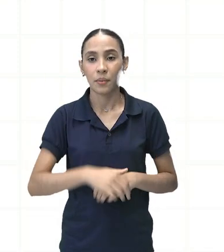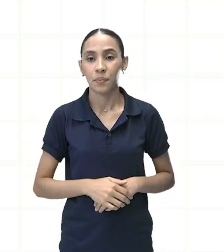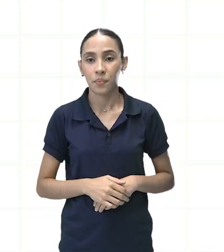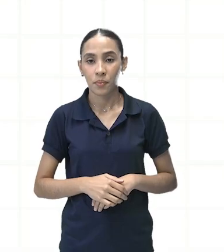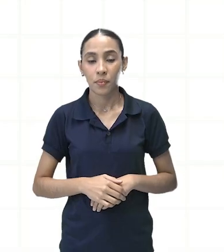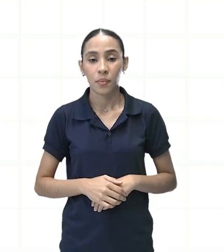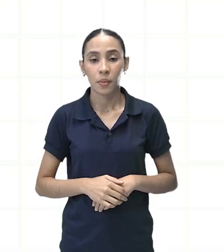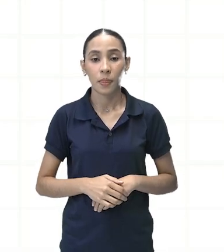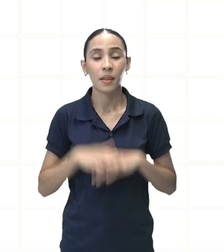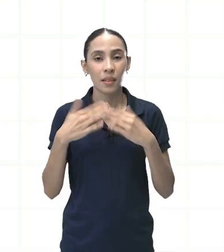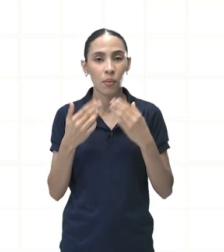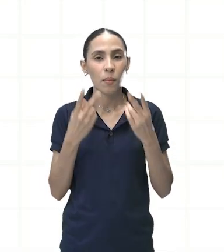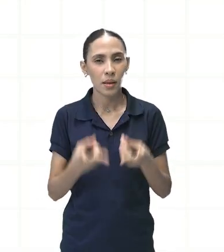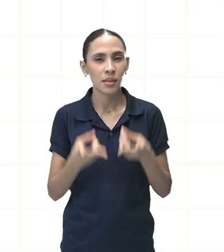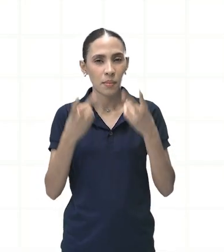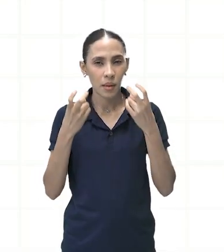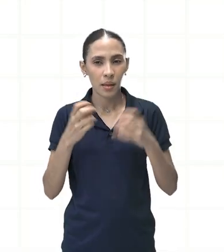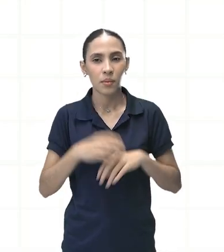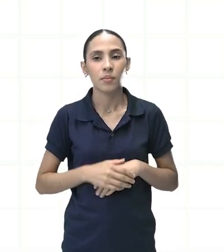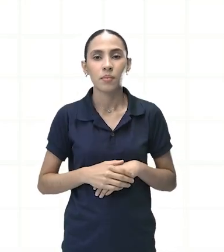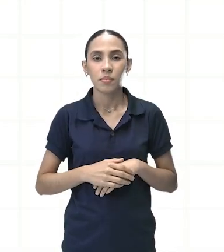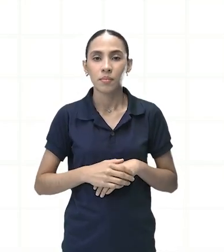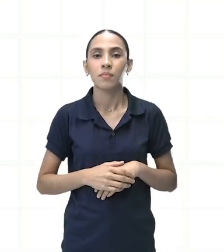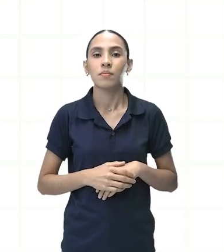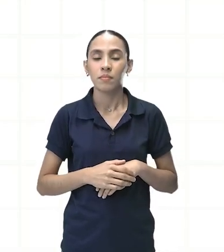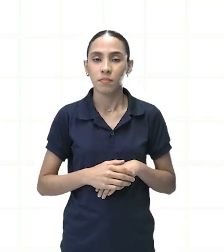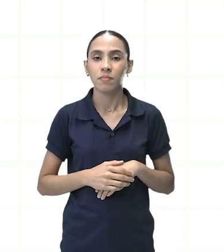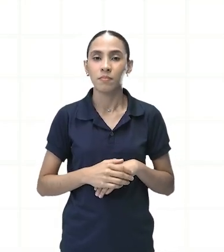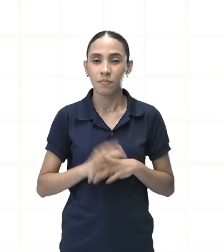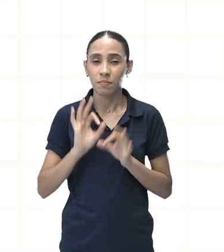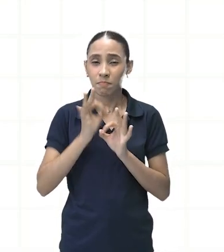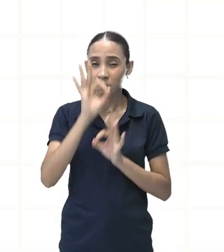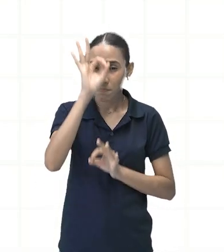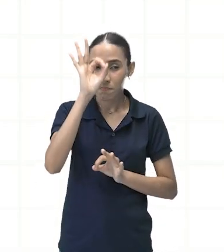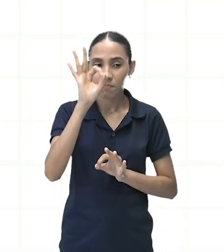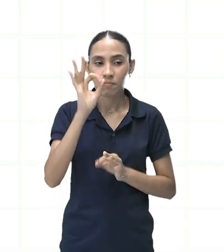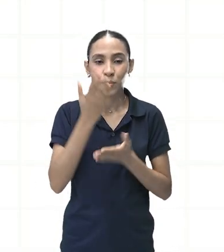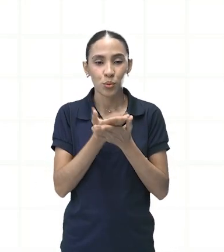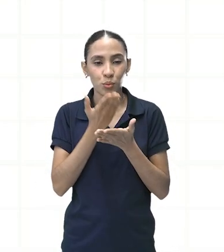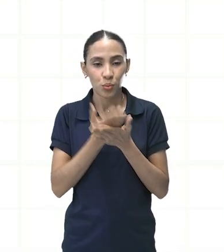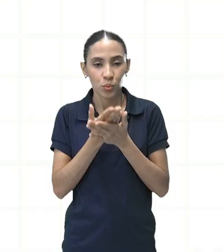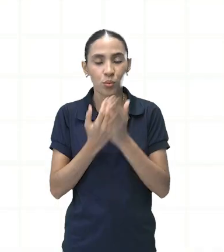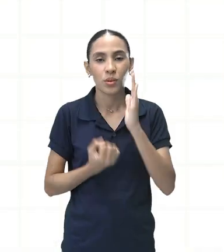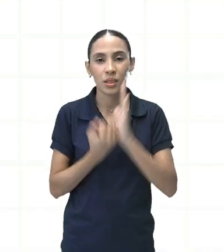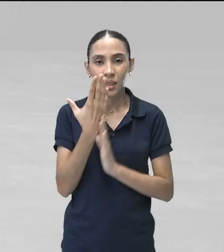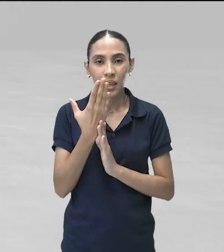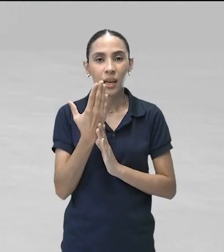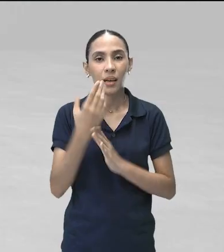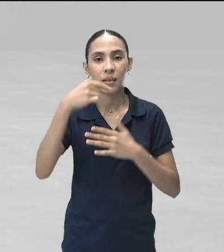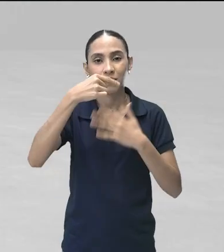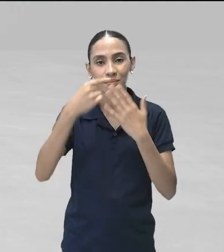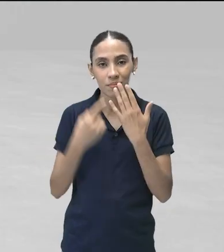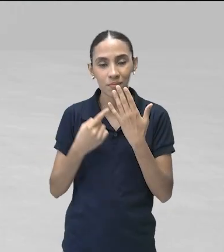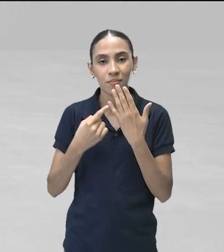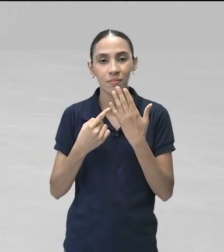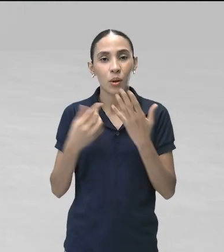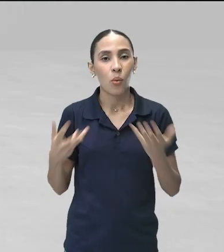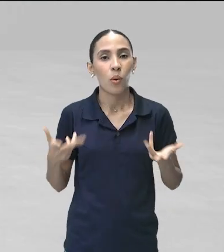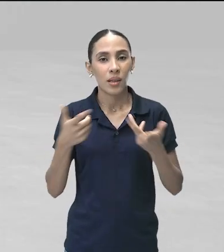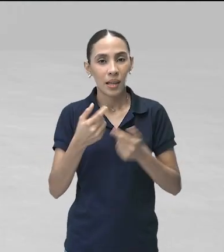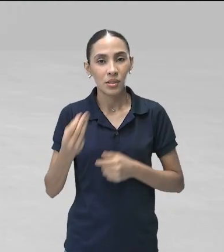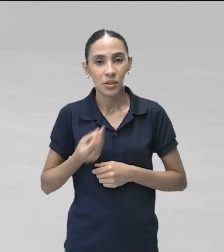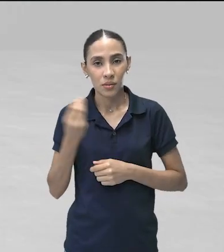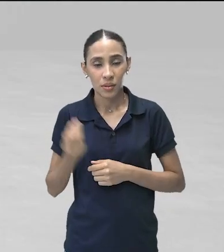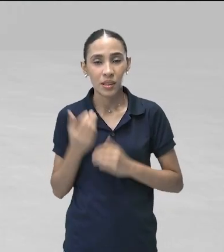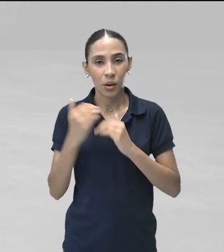Terra. Então, perceberam como é complexo criar as condições para